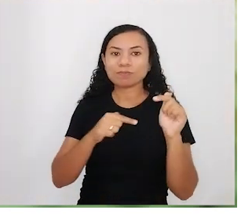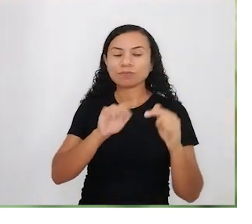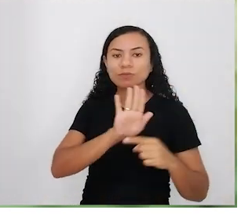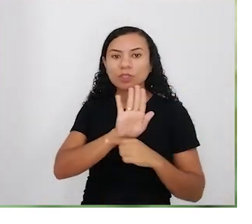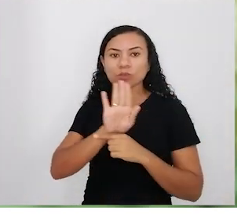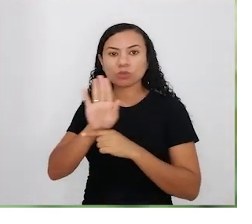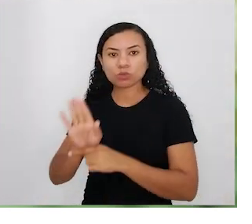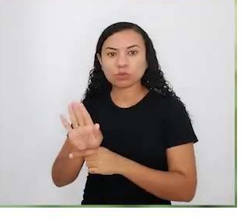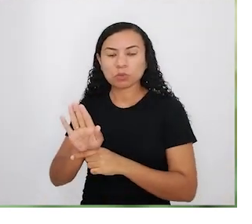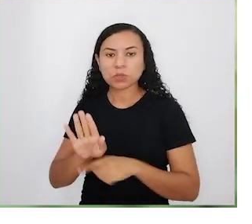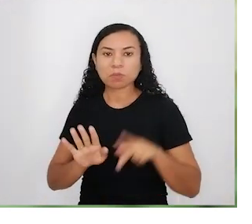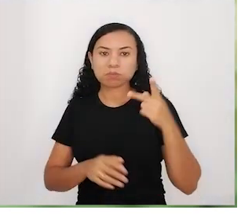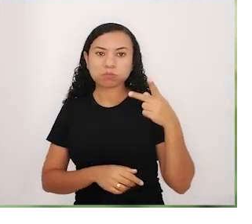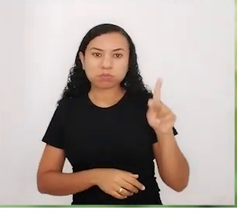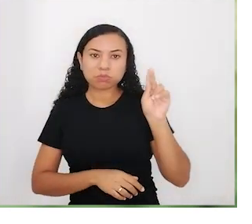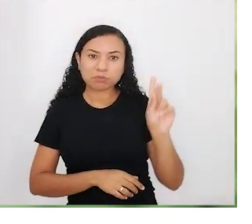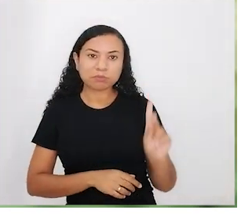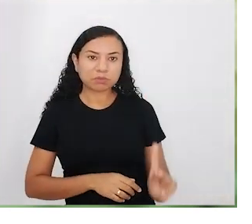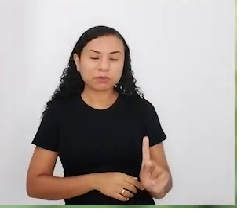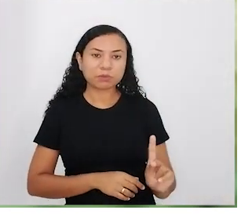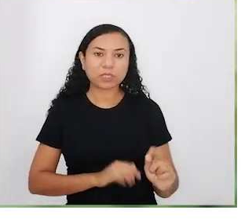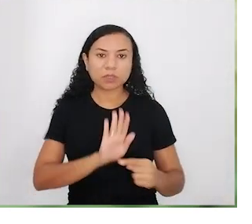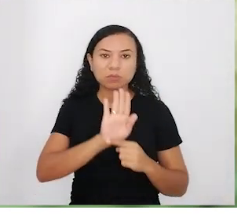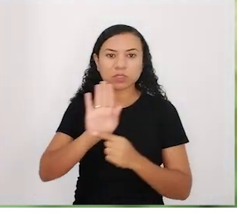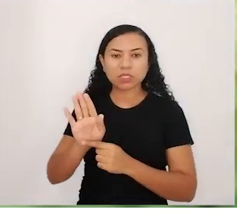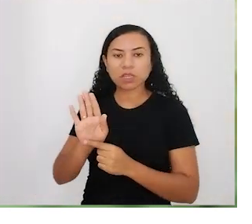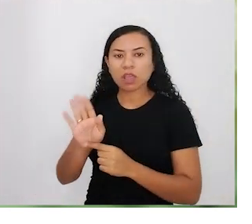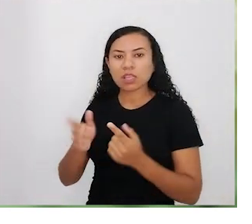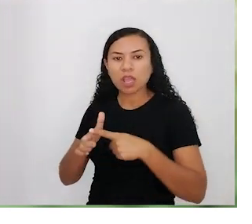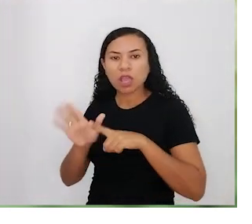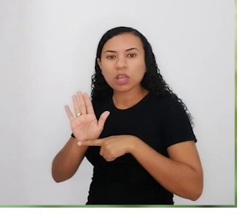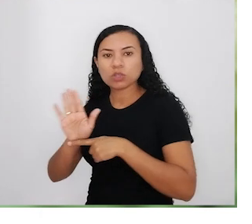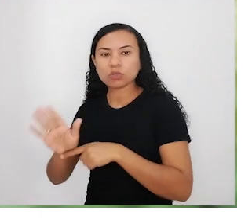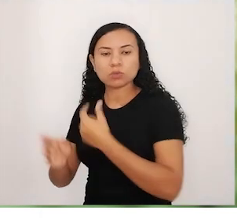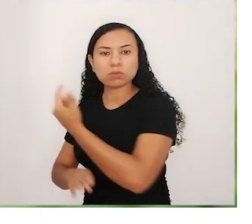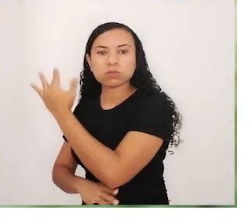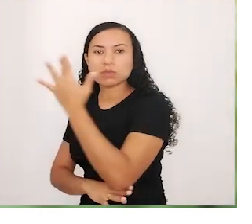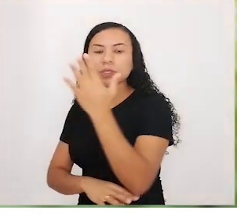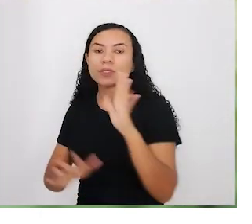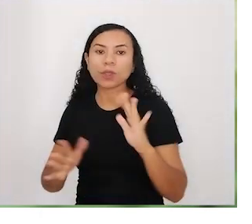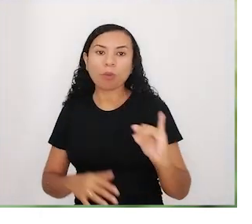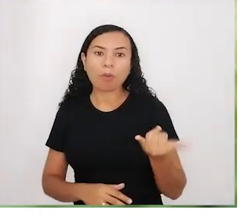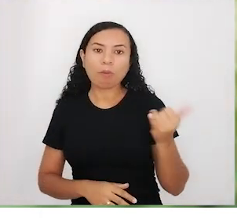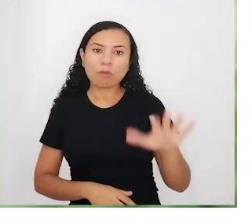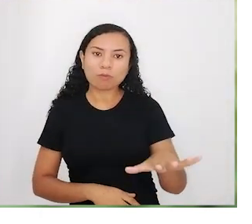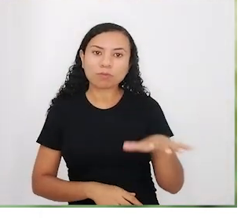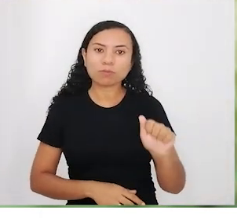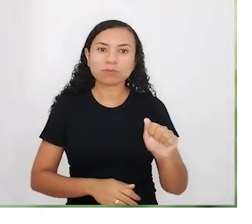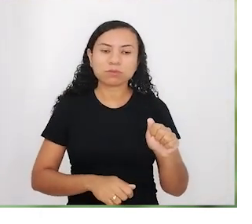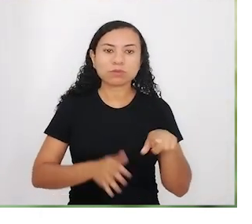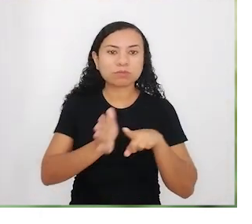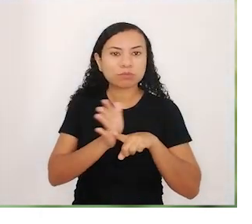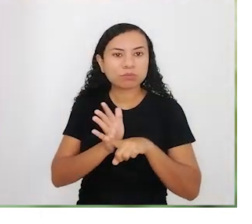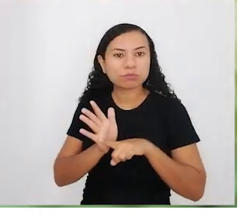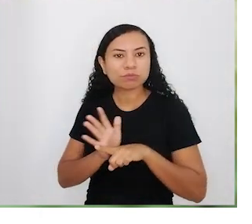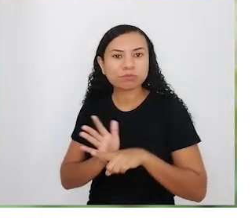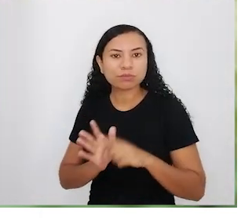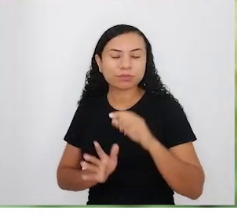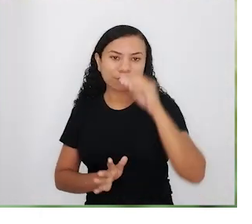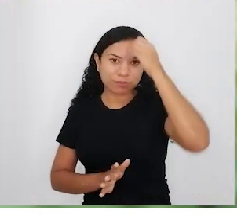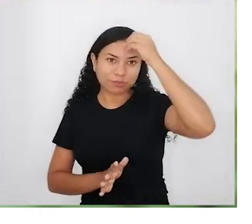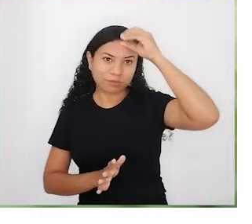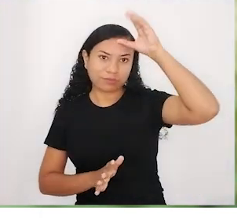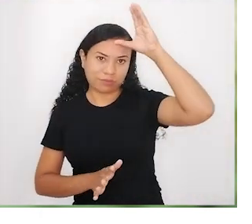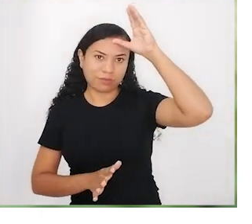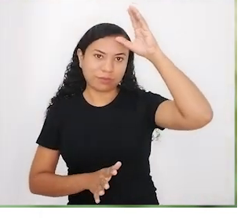a degradação dessa lignina e resolve um problema ambiental, por que não investir nesse conhecimento? Esse tratamento será